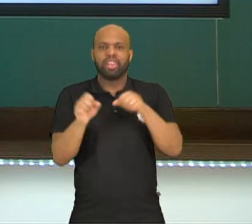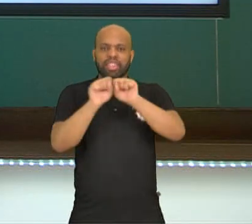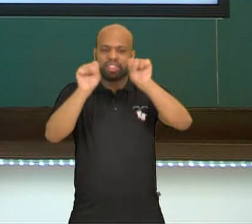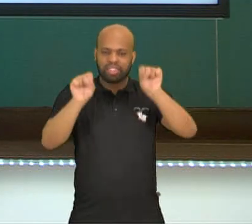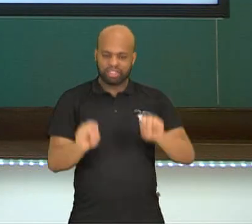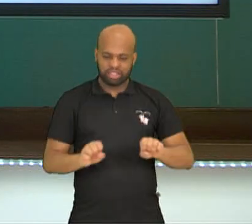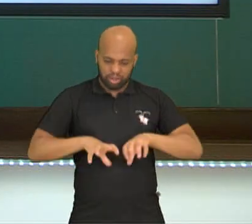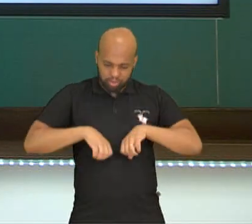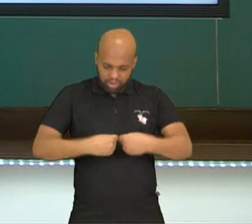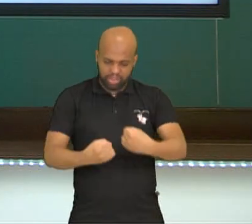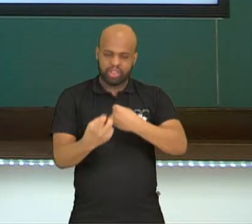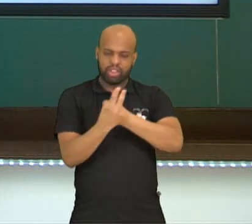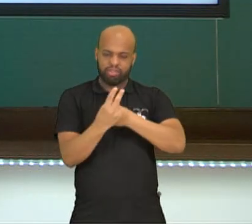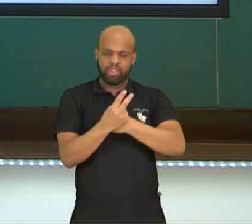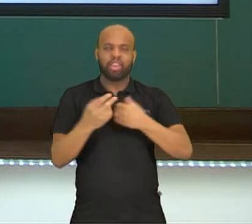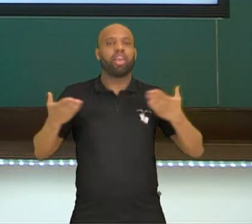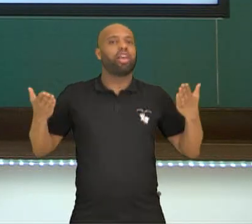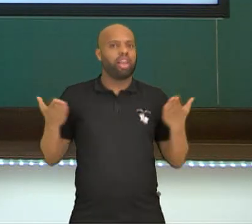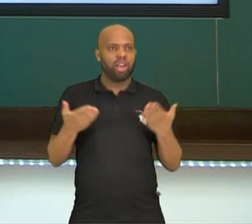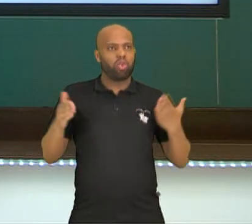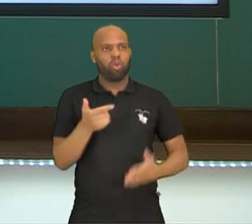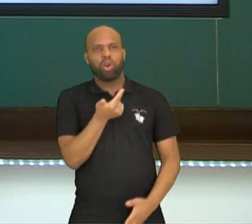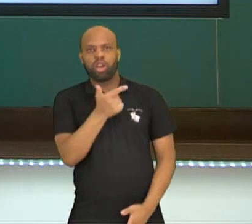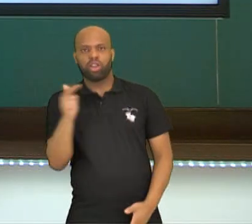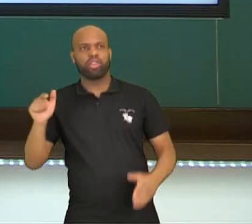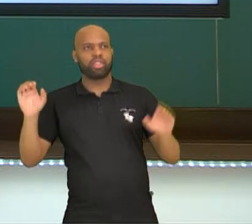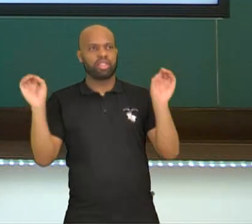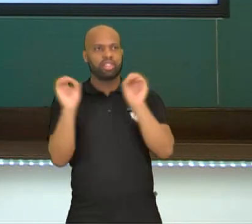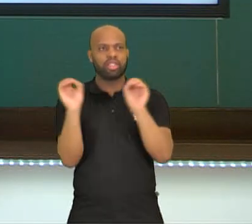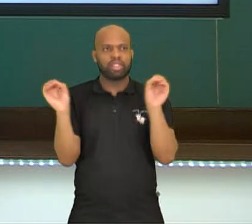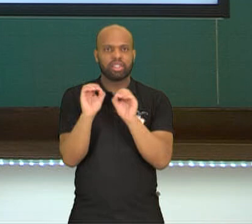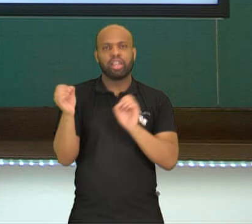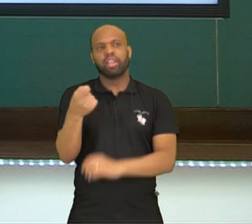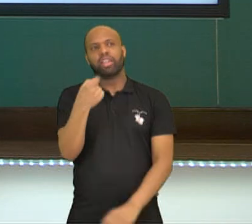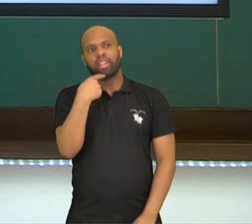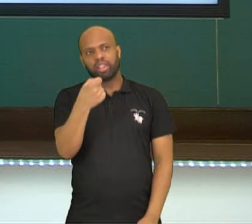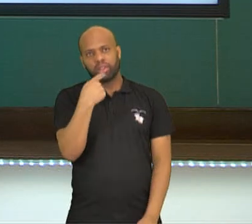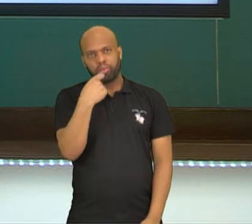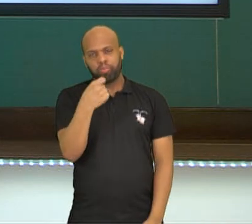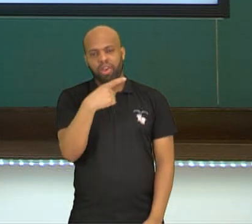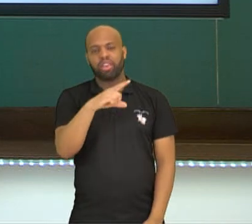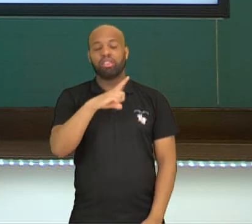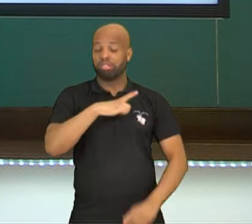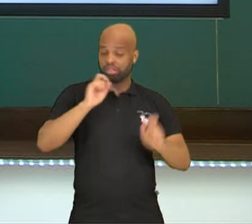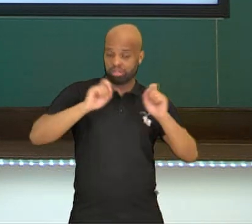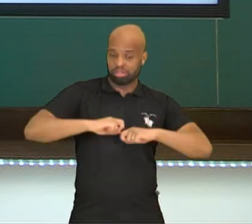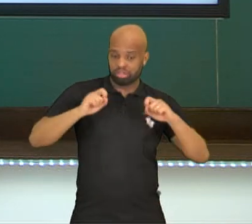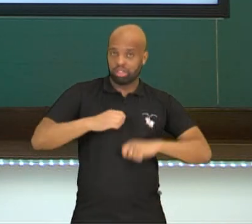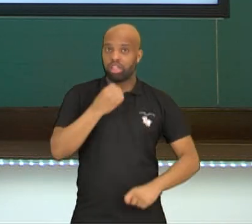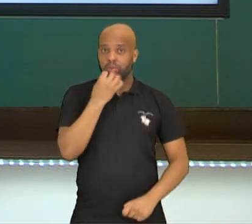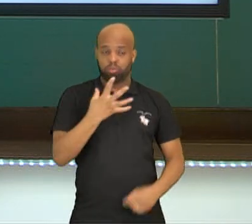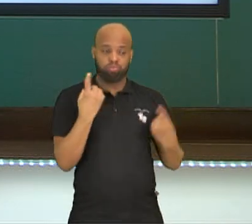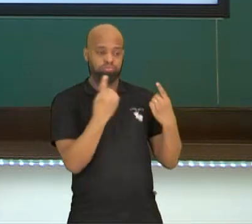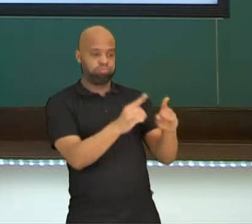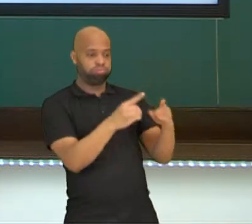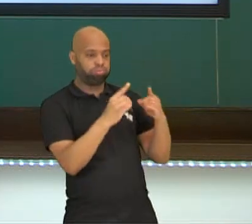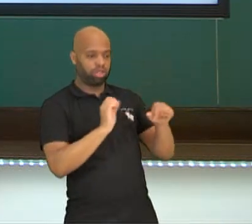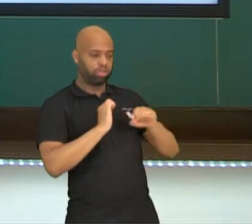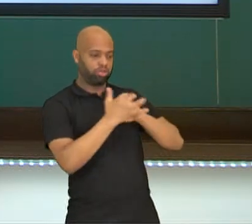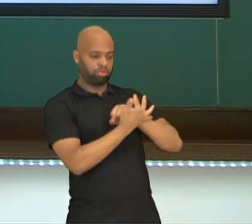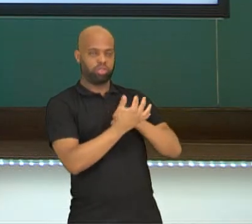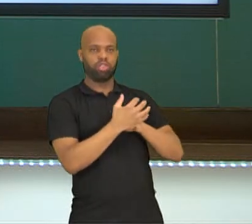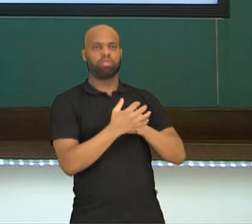Então, até o momento, ainda não há nenhuma medicação com eficácia contra o vírus